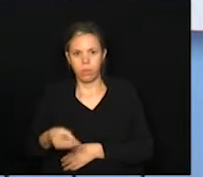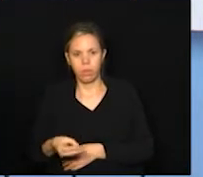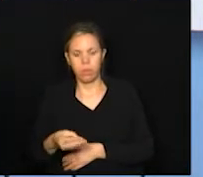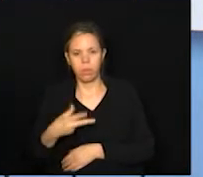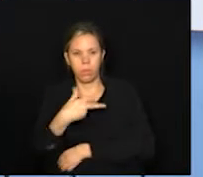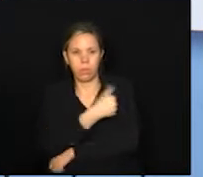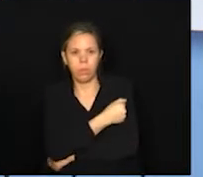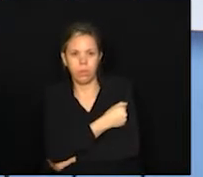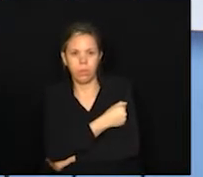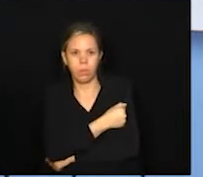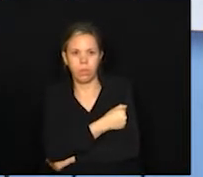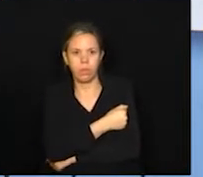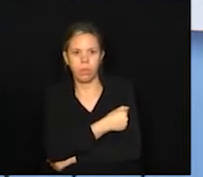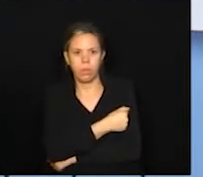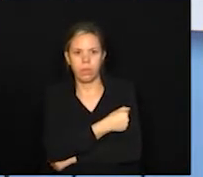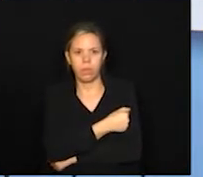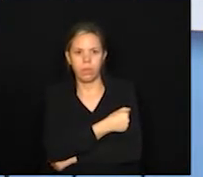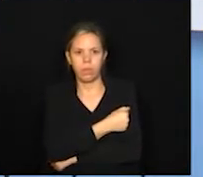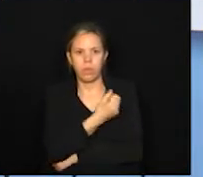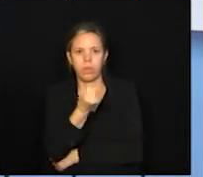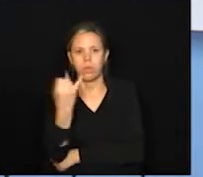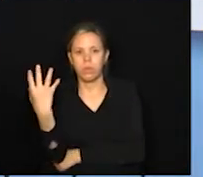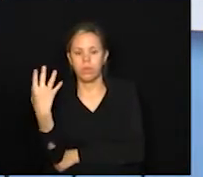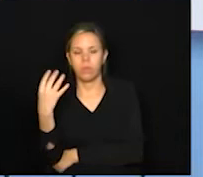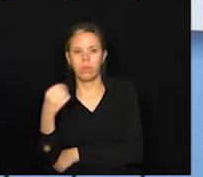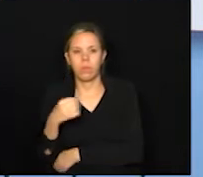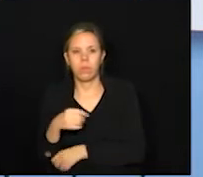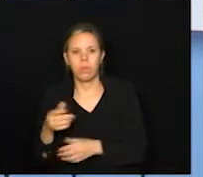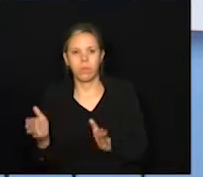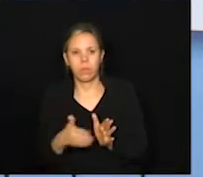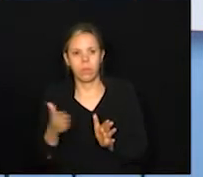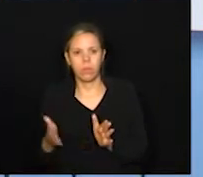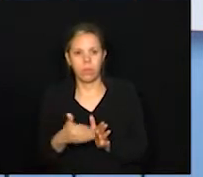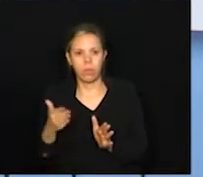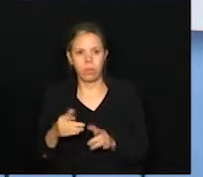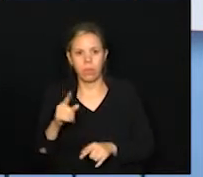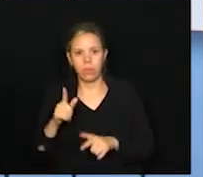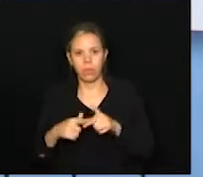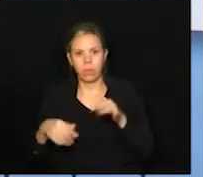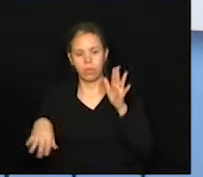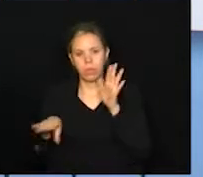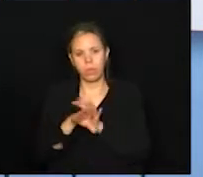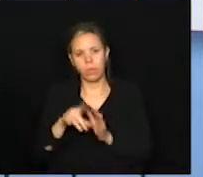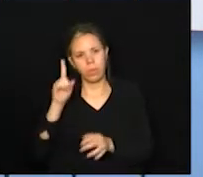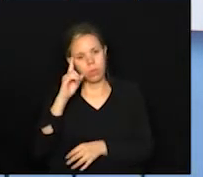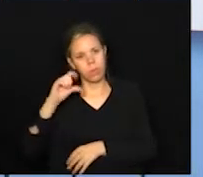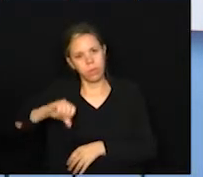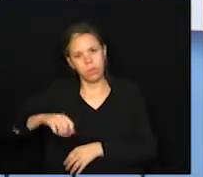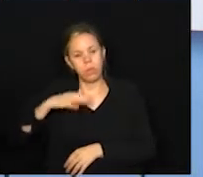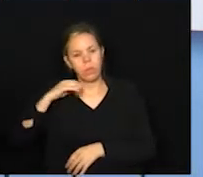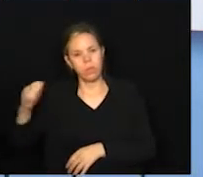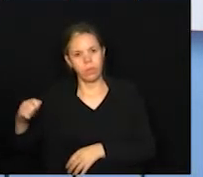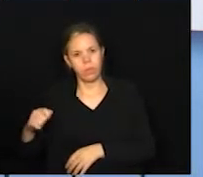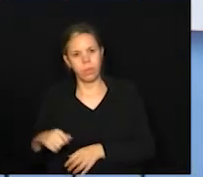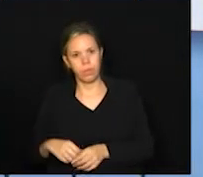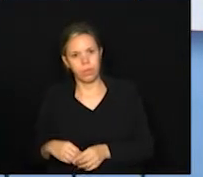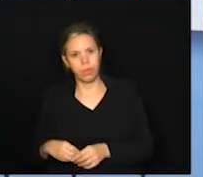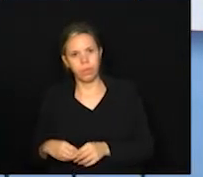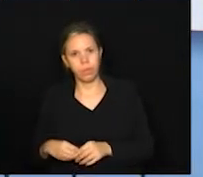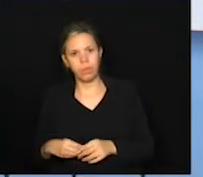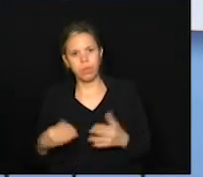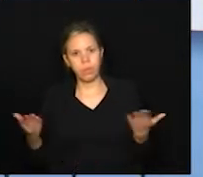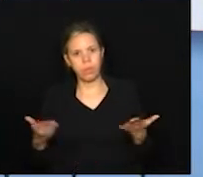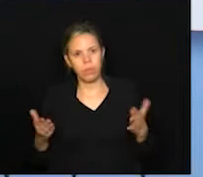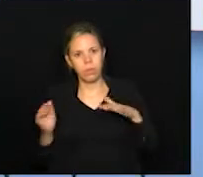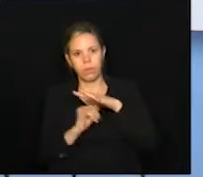de vacinas. Essas doses foram produzidas com o insumo que chegou no dia 19 de abril e agora